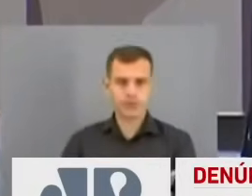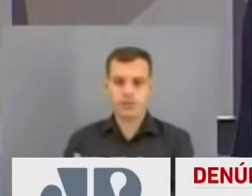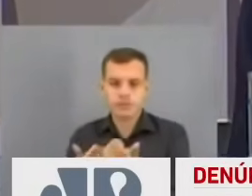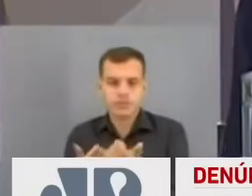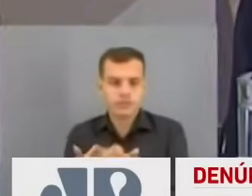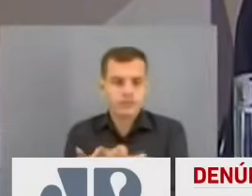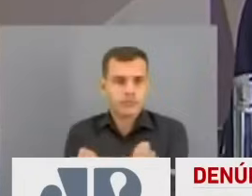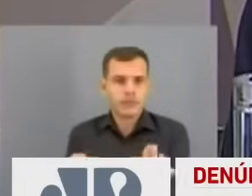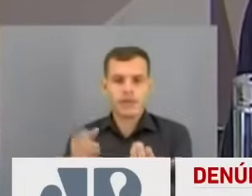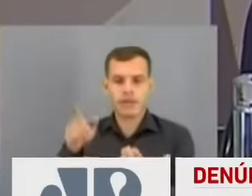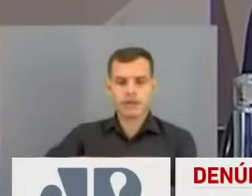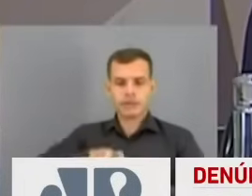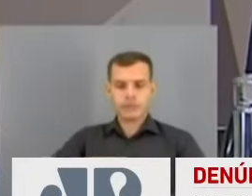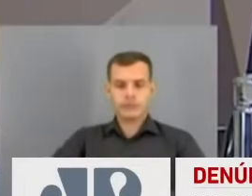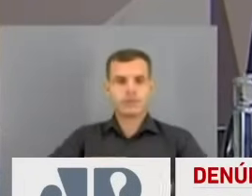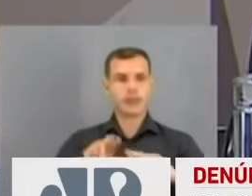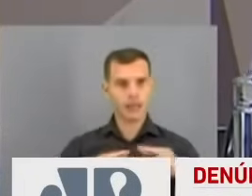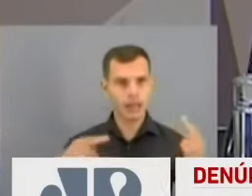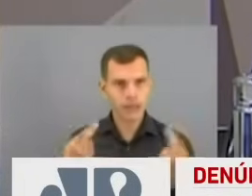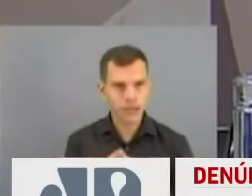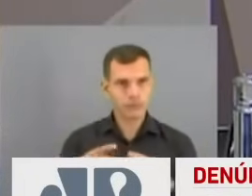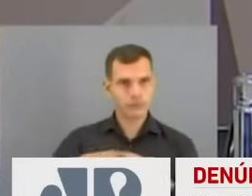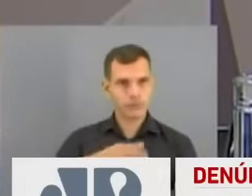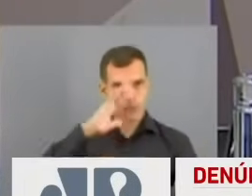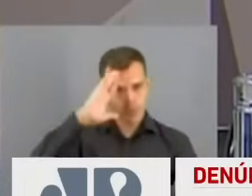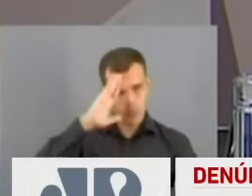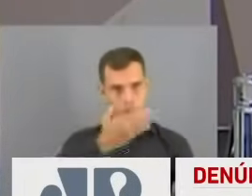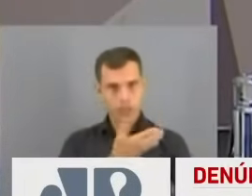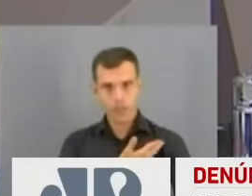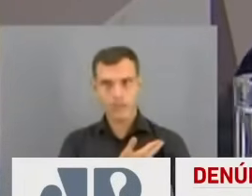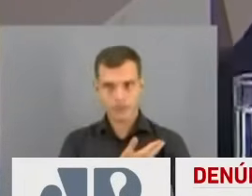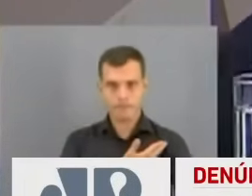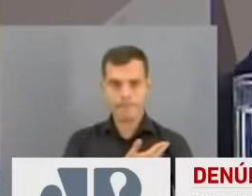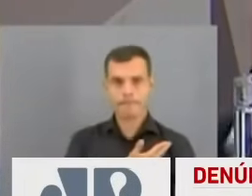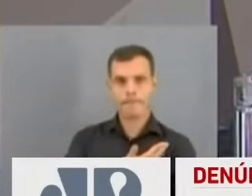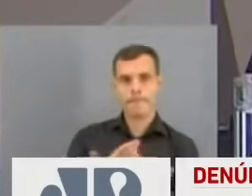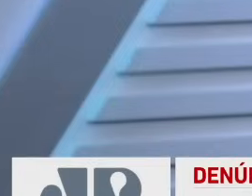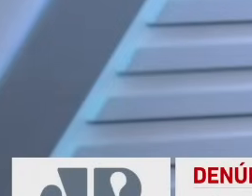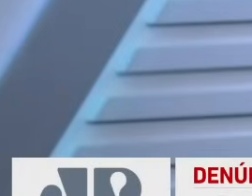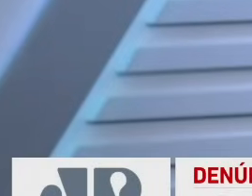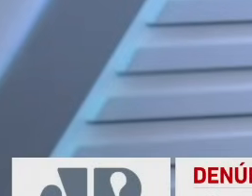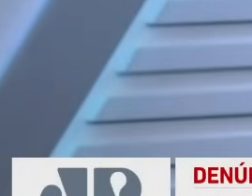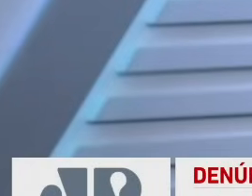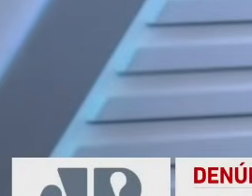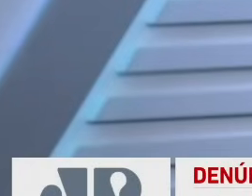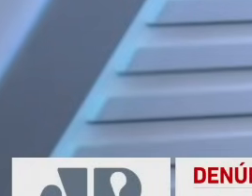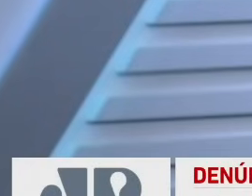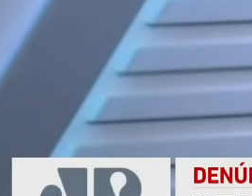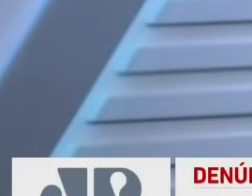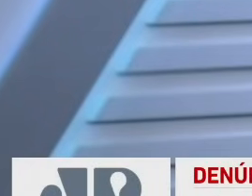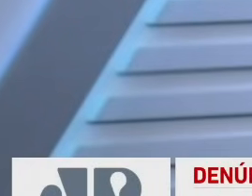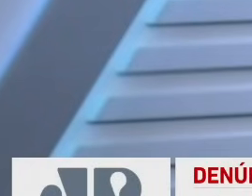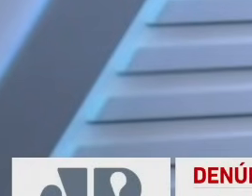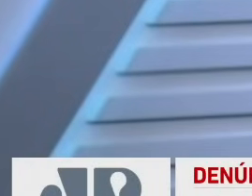sentar numa reunião dos comandantes de força e participar da reunião. Isso é fantasia. Ele afirmou que